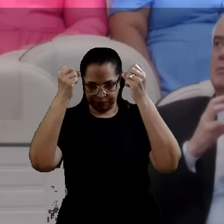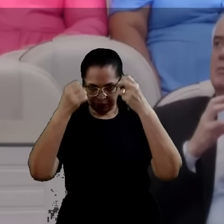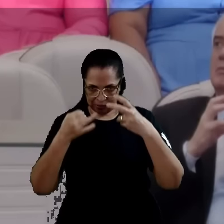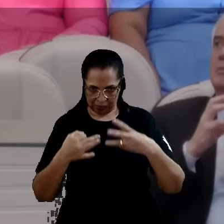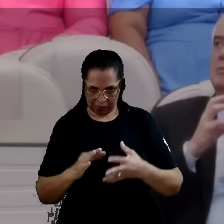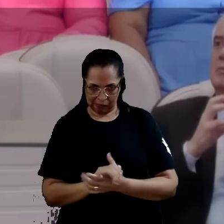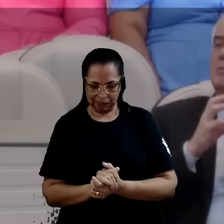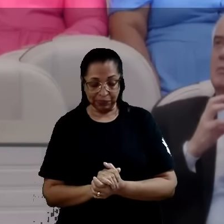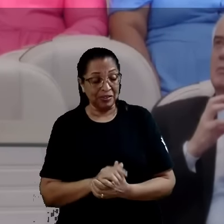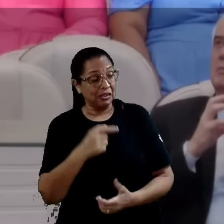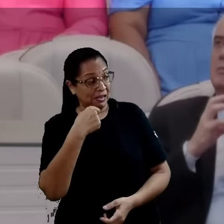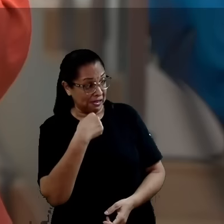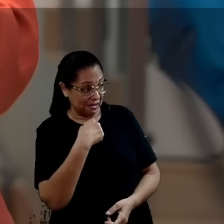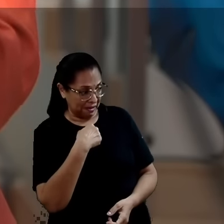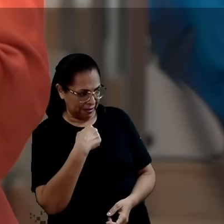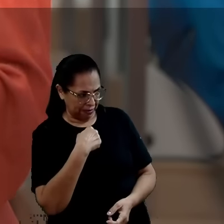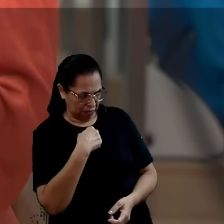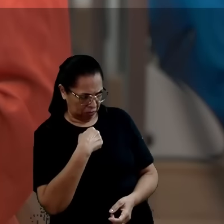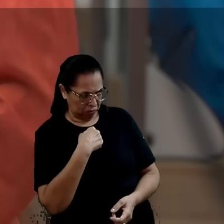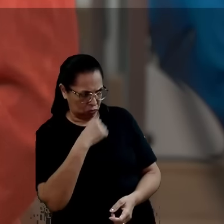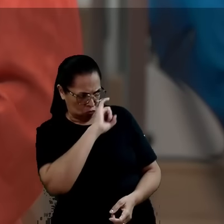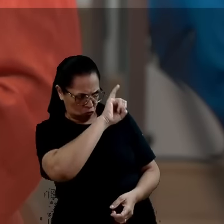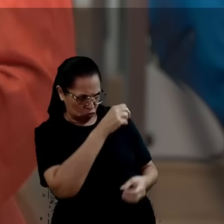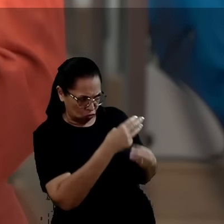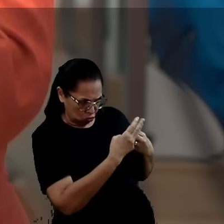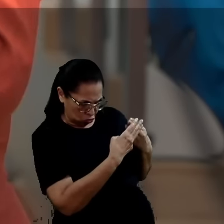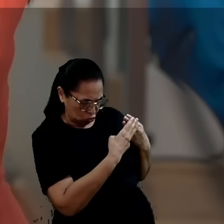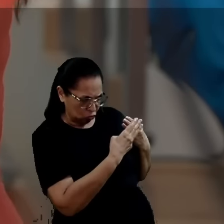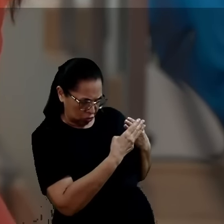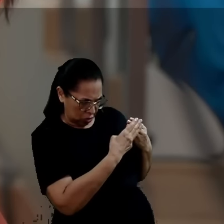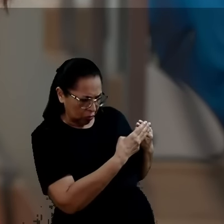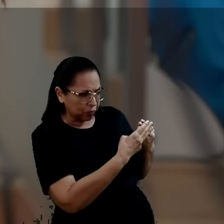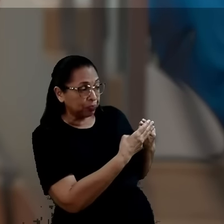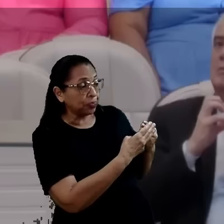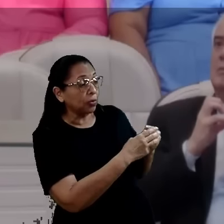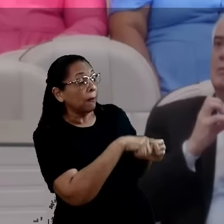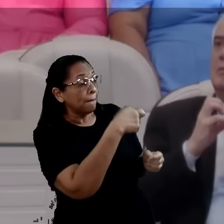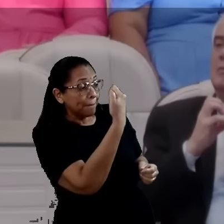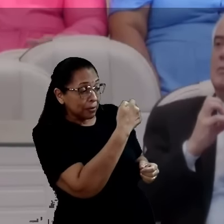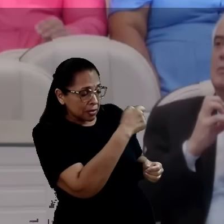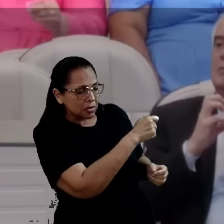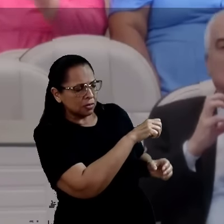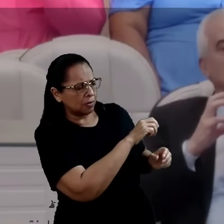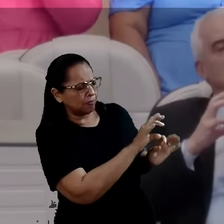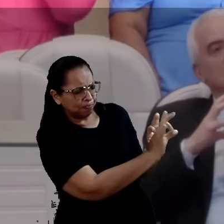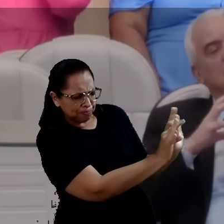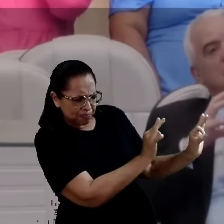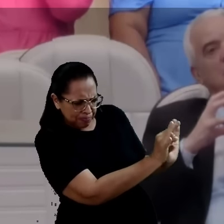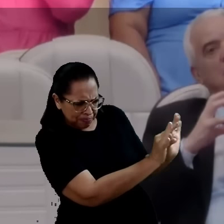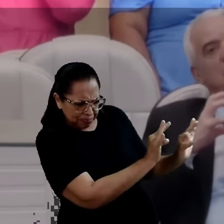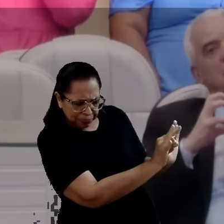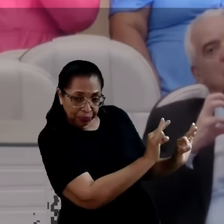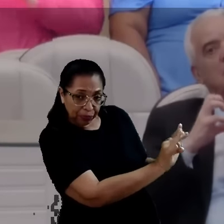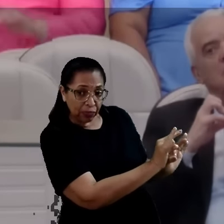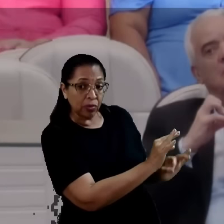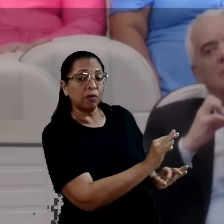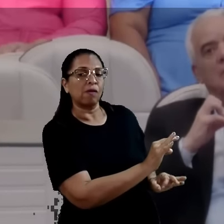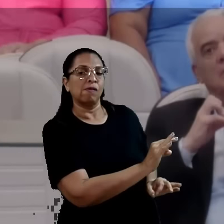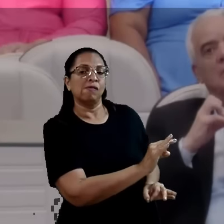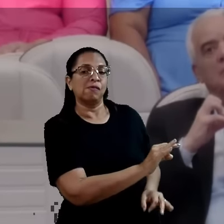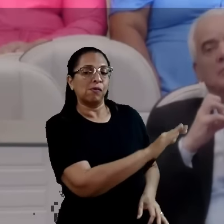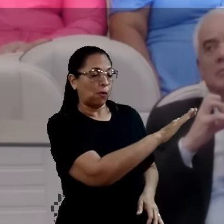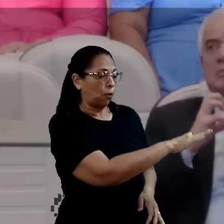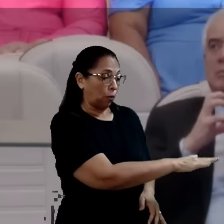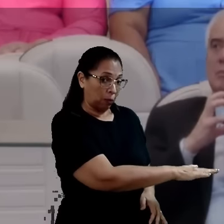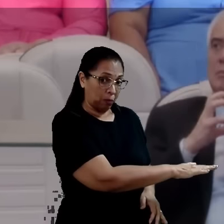homem para ser Rabino e prepara a filha segundo a Torá